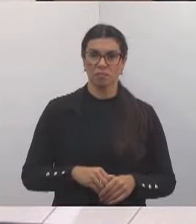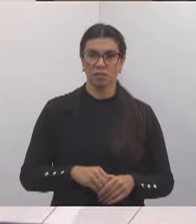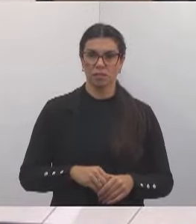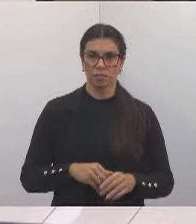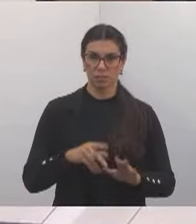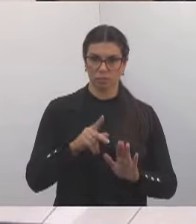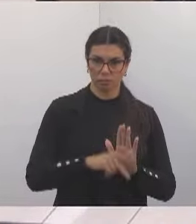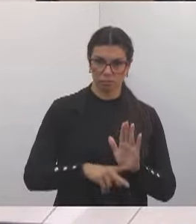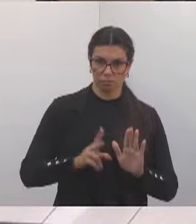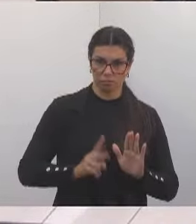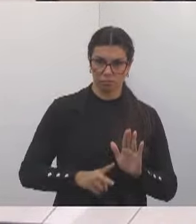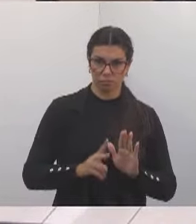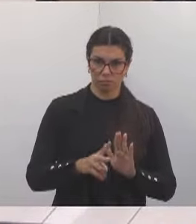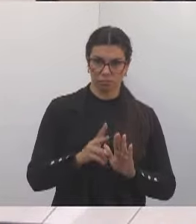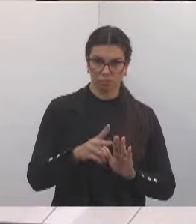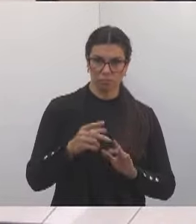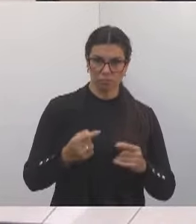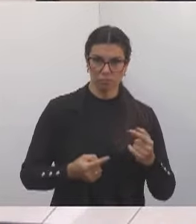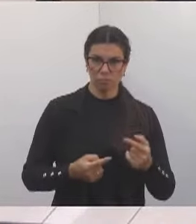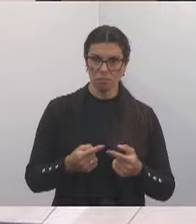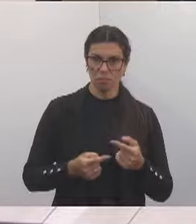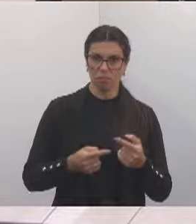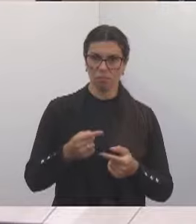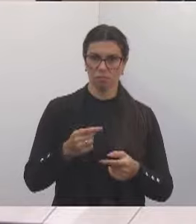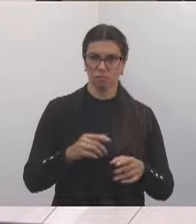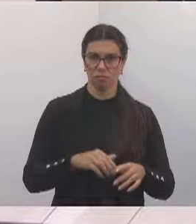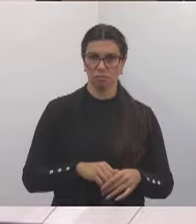Projeto continua em discussão.